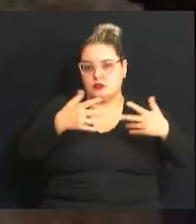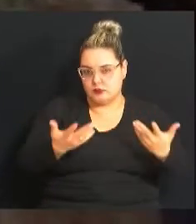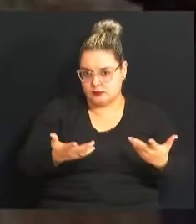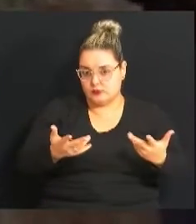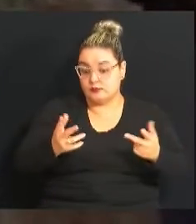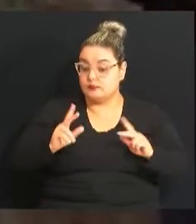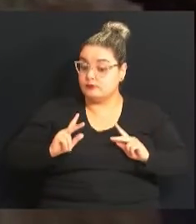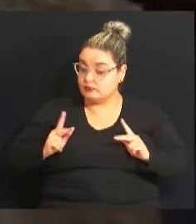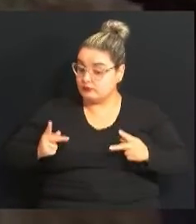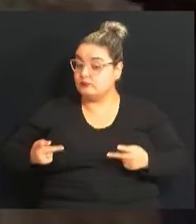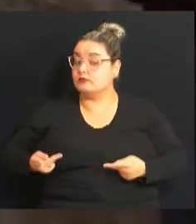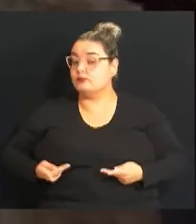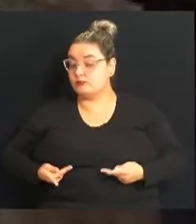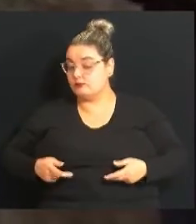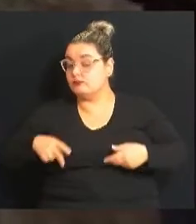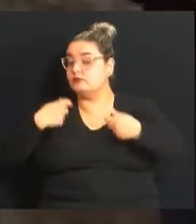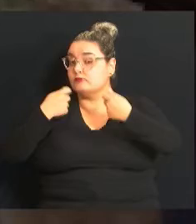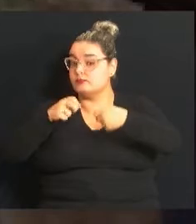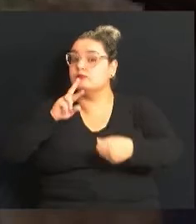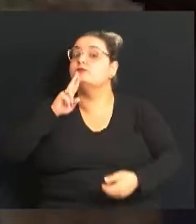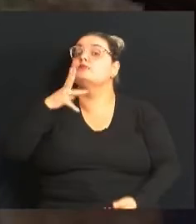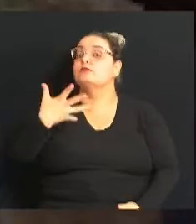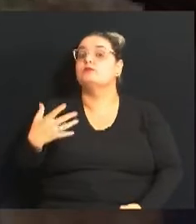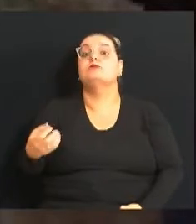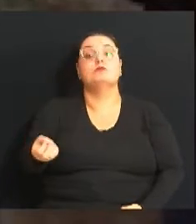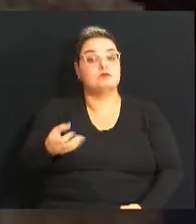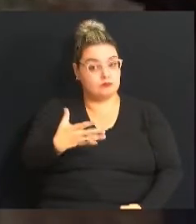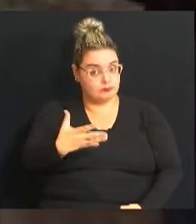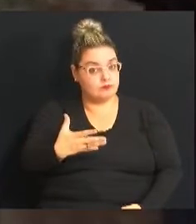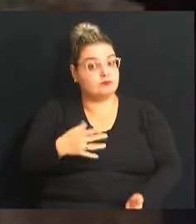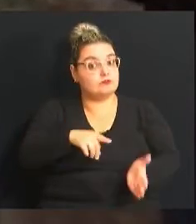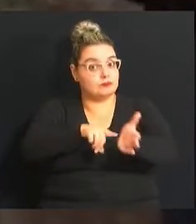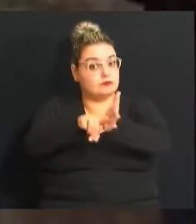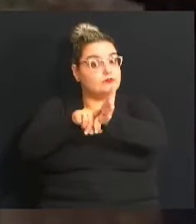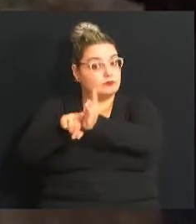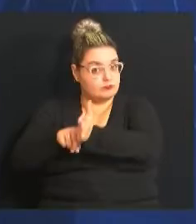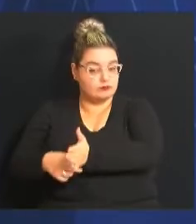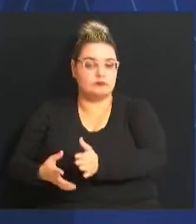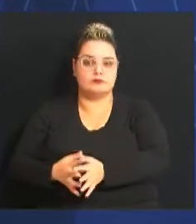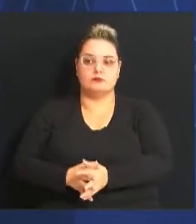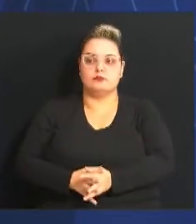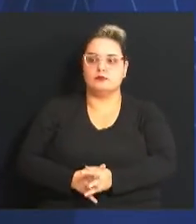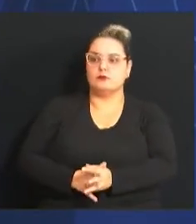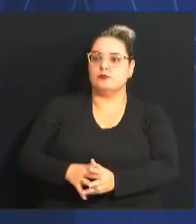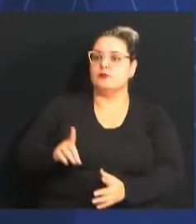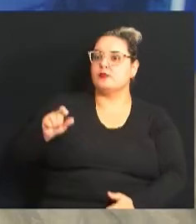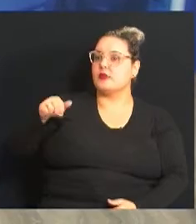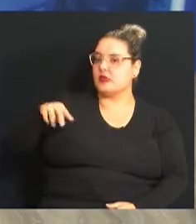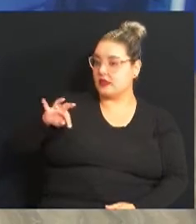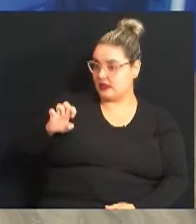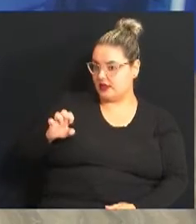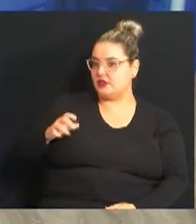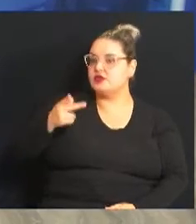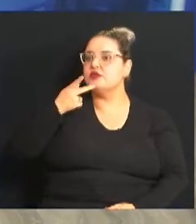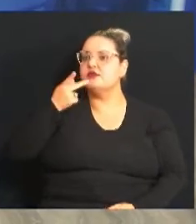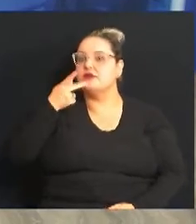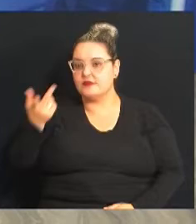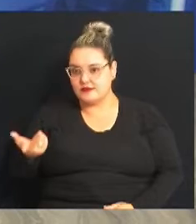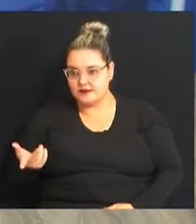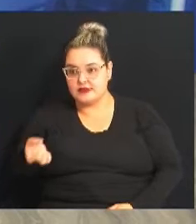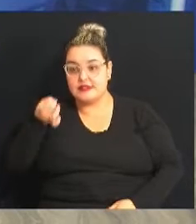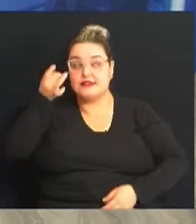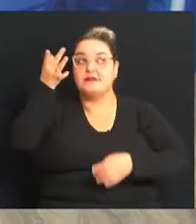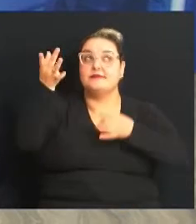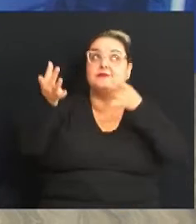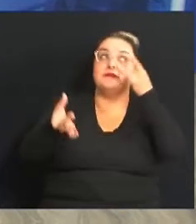agora precisa dar respostas novas a essas perguntas. Ô Dante, já eu vou abordar essas facilidades